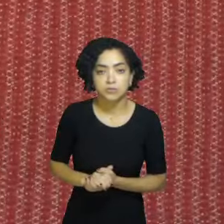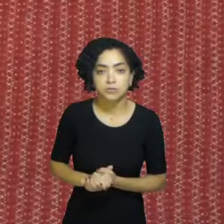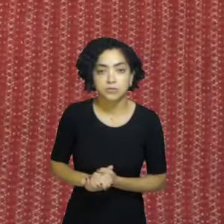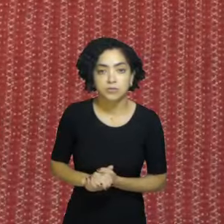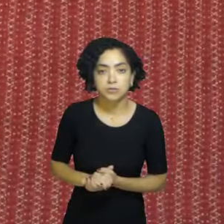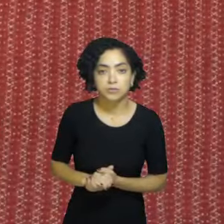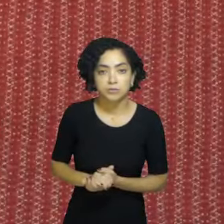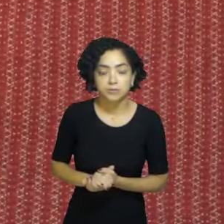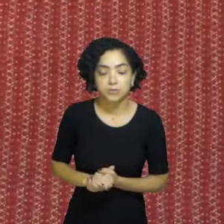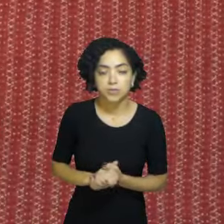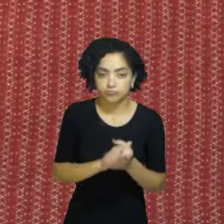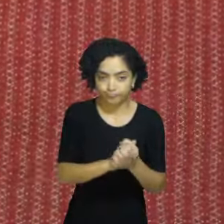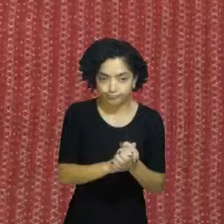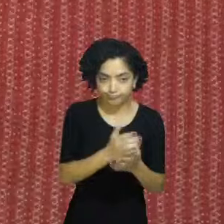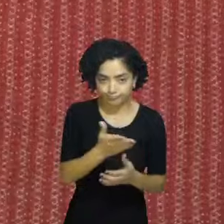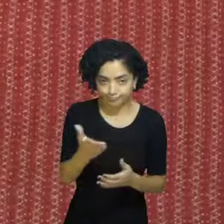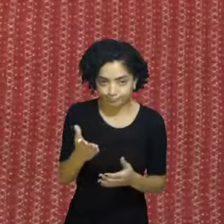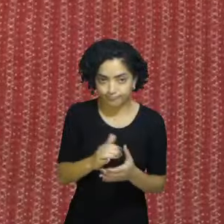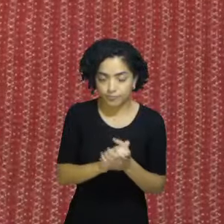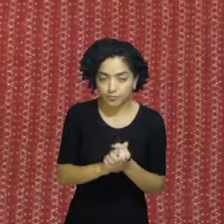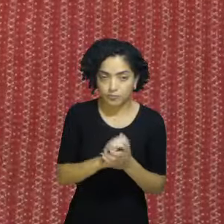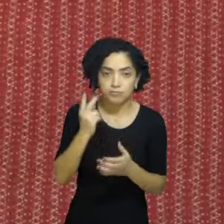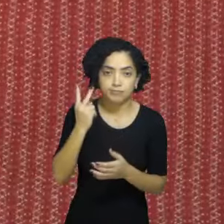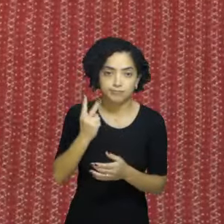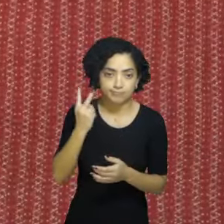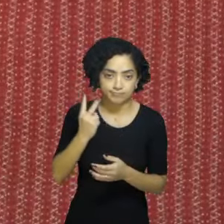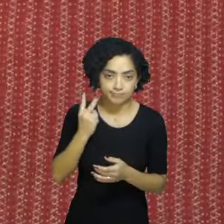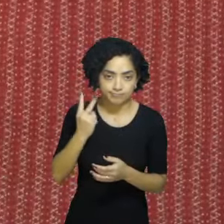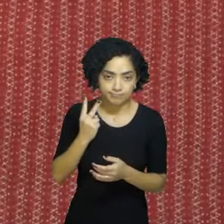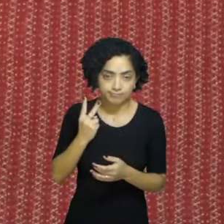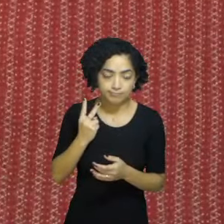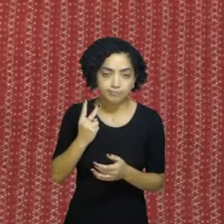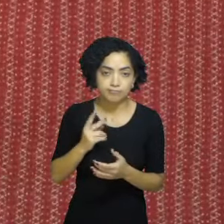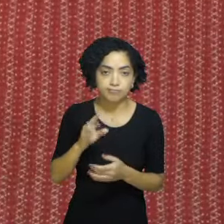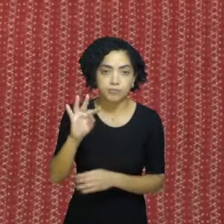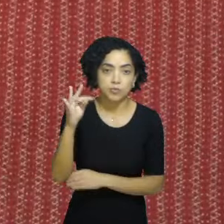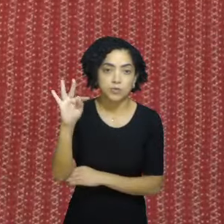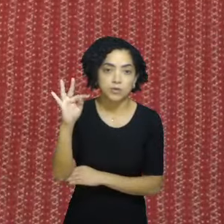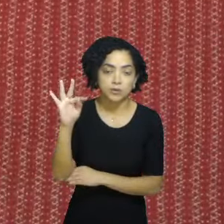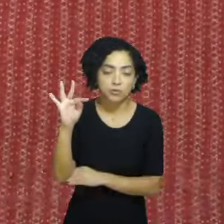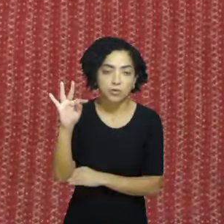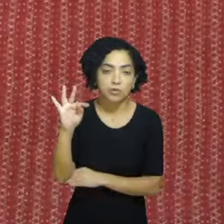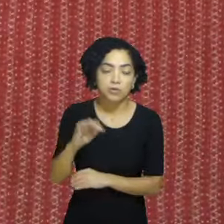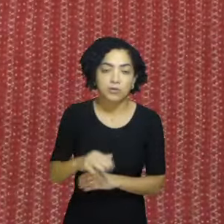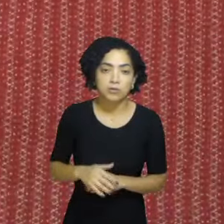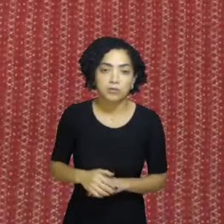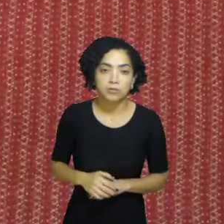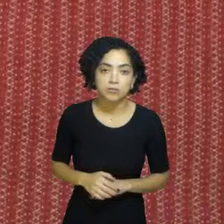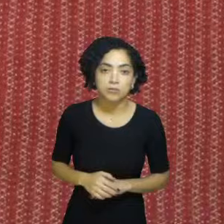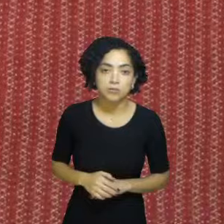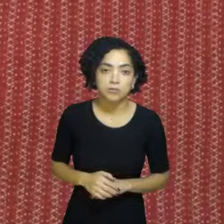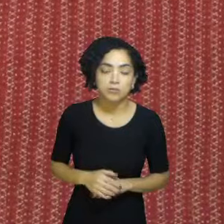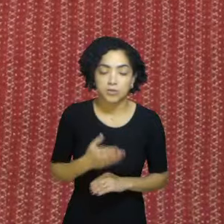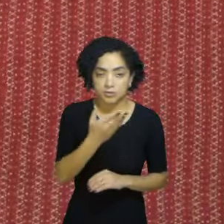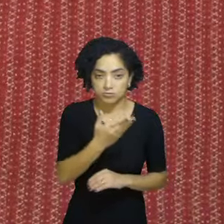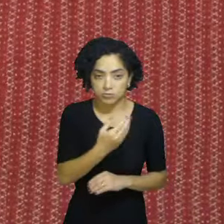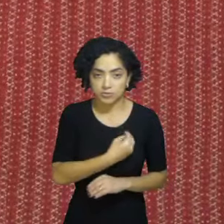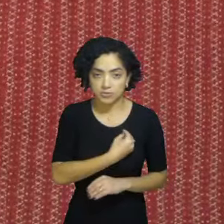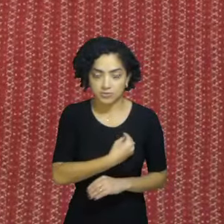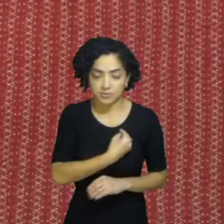Aqui cumprimentar nossos vereadores eleitos da cidade de Taió, nosso amigo Tardelli, e o Marcos Cria também, que estão presentes